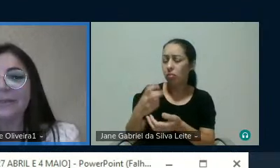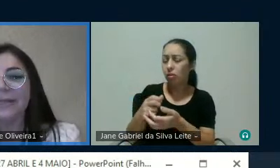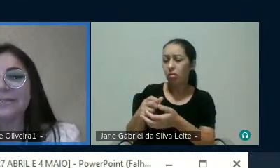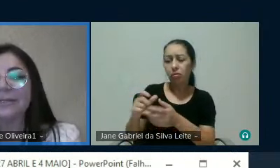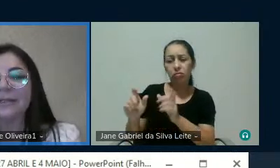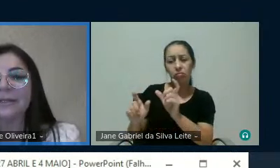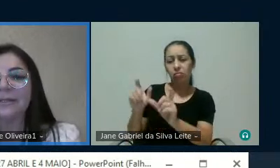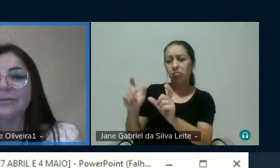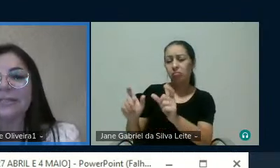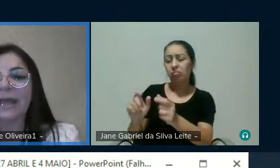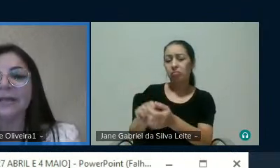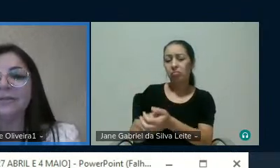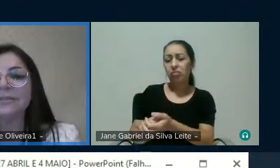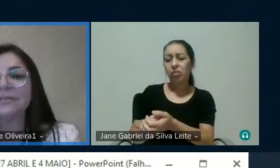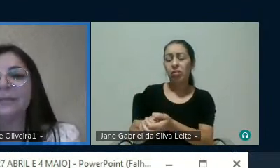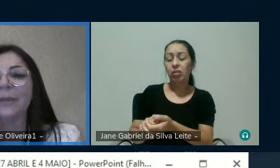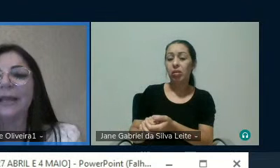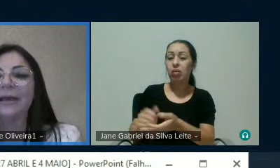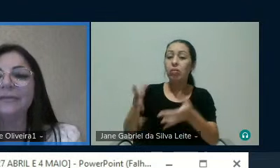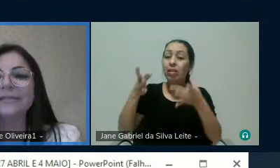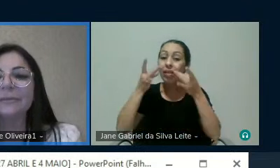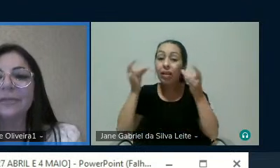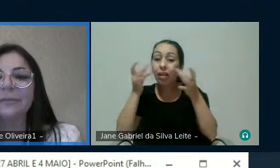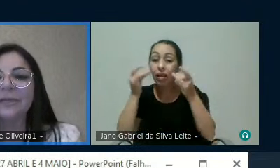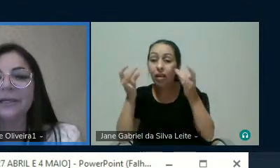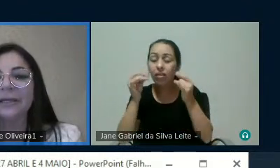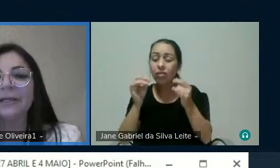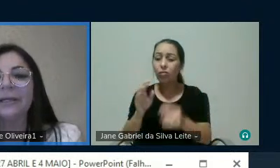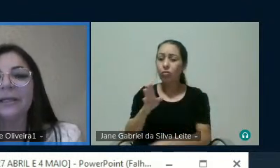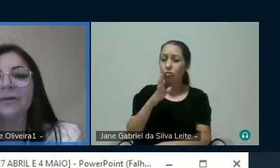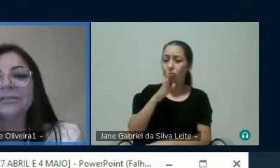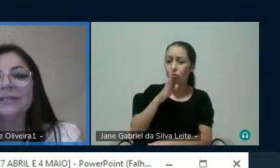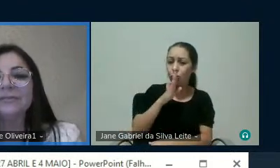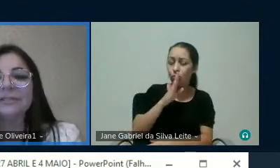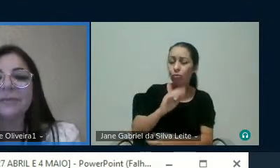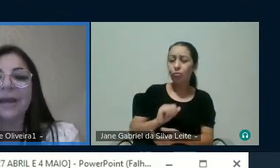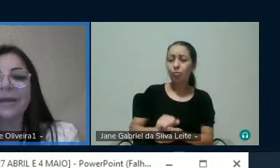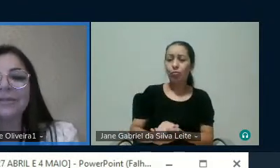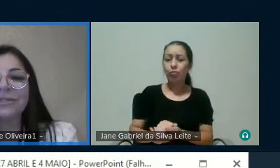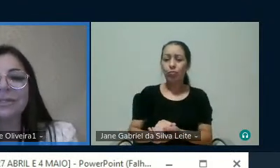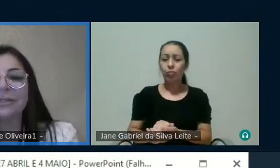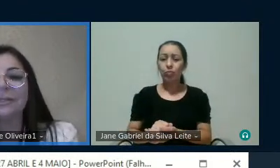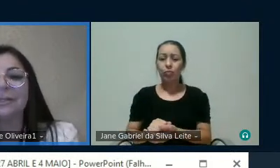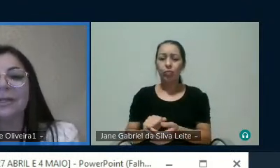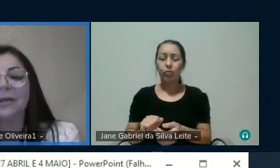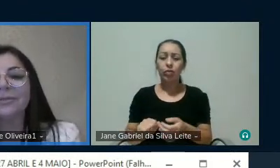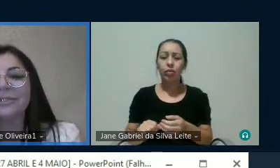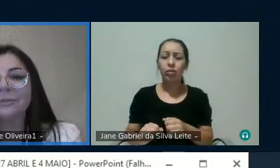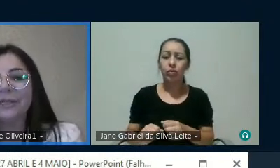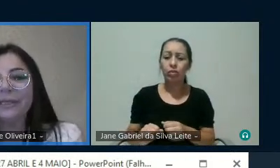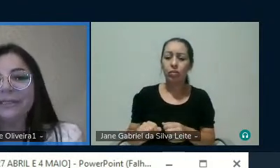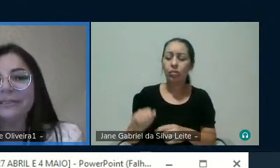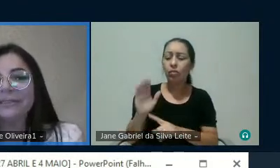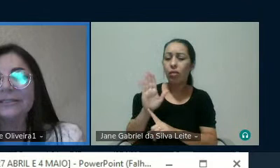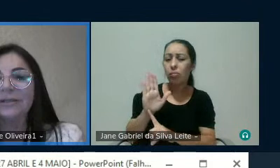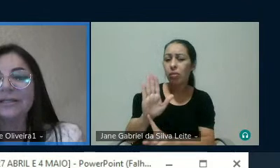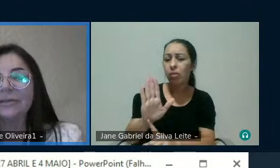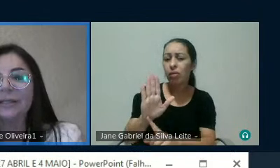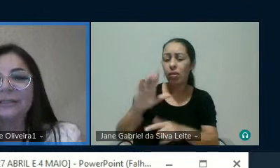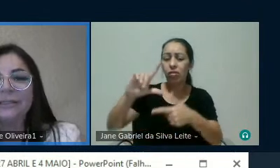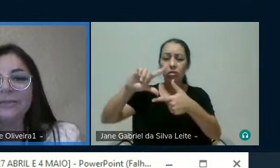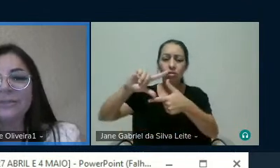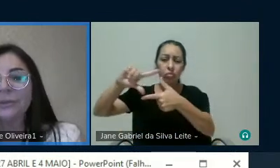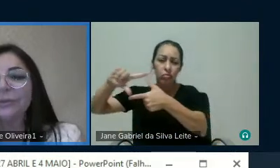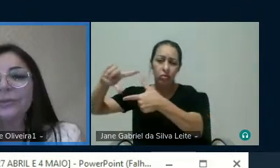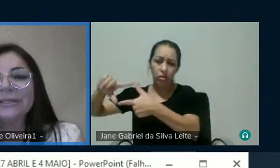teatrais, né? Os teatros sem palavras, a mímica, os livros de imagem, os gibis, as